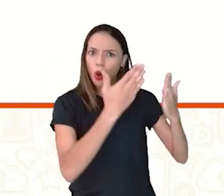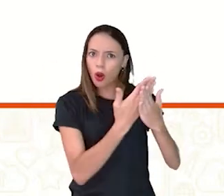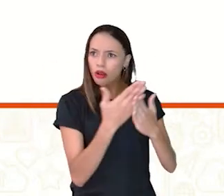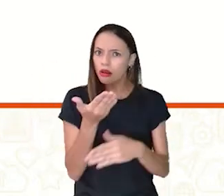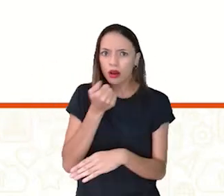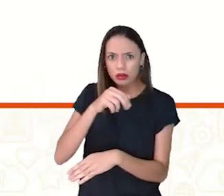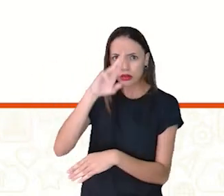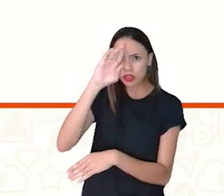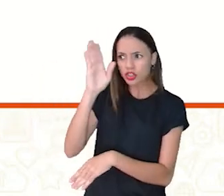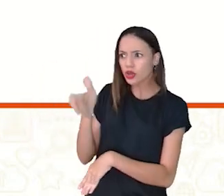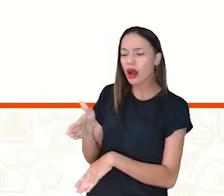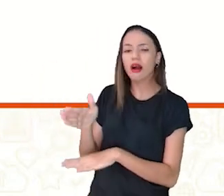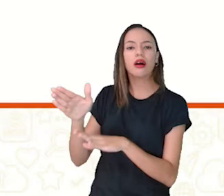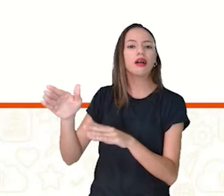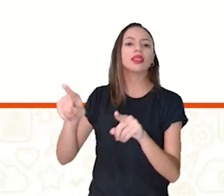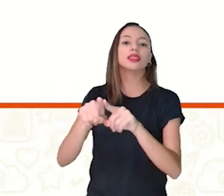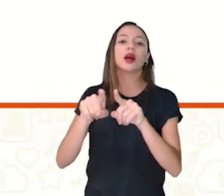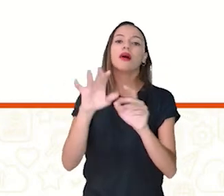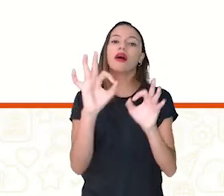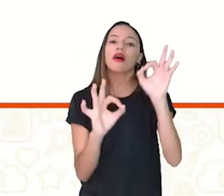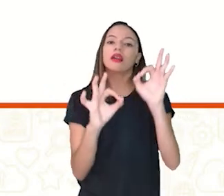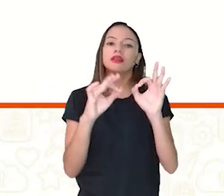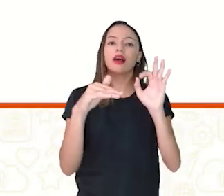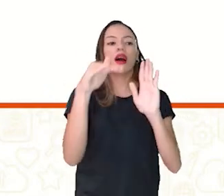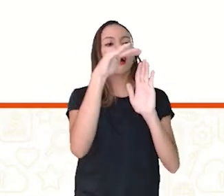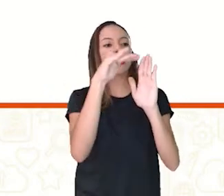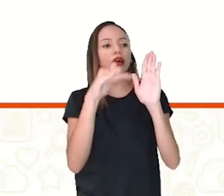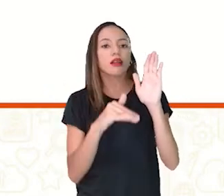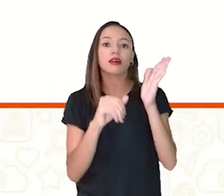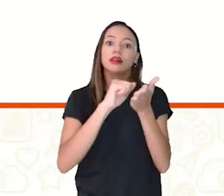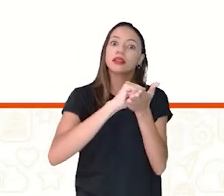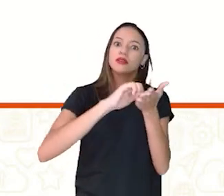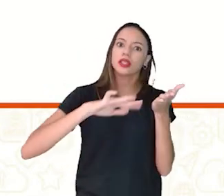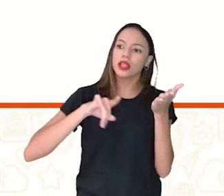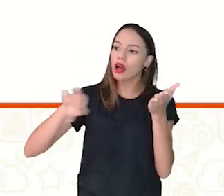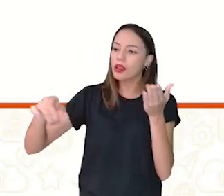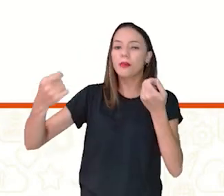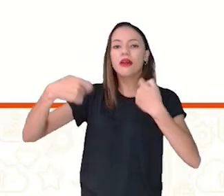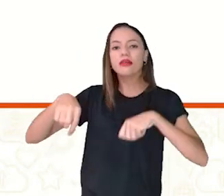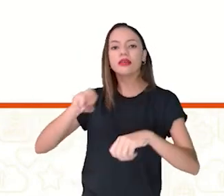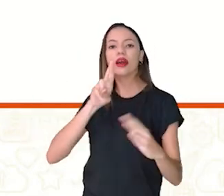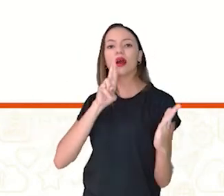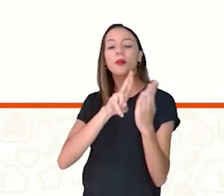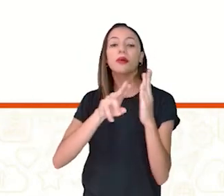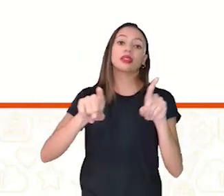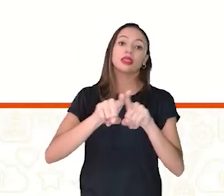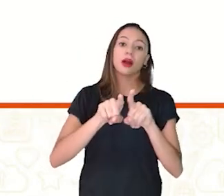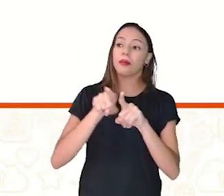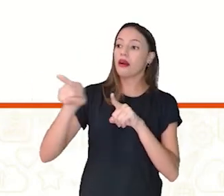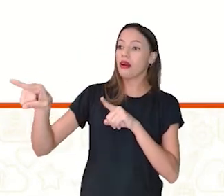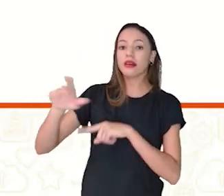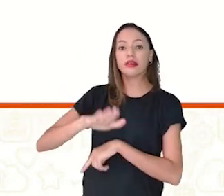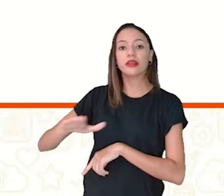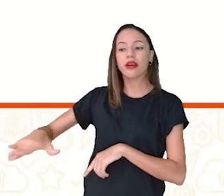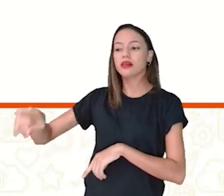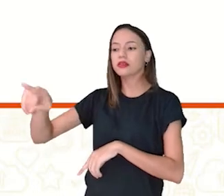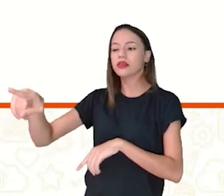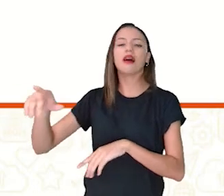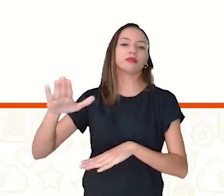almoçar? Listar as atividades a serem feitas e preparar a criança para a realização da